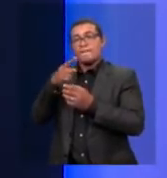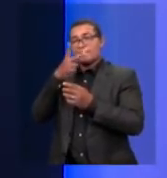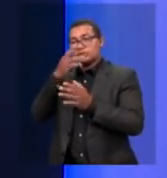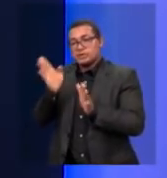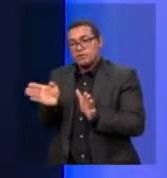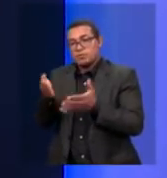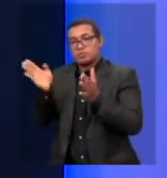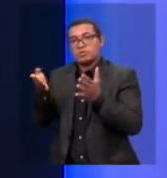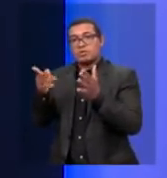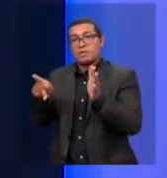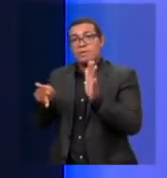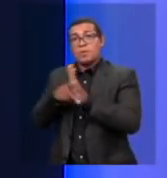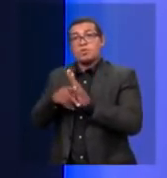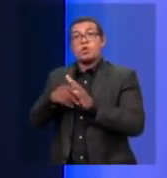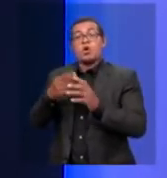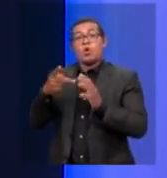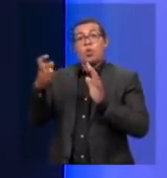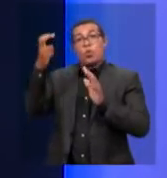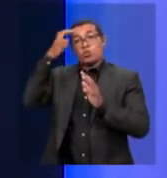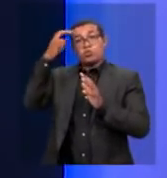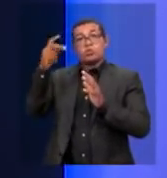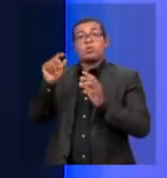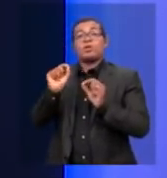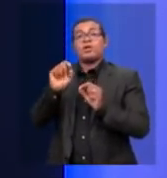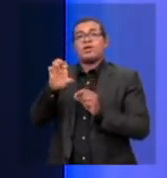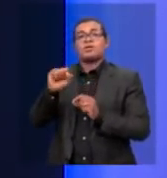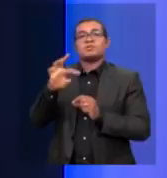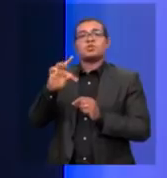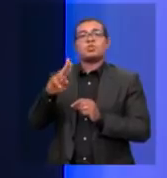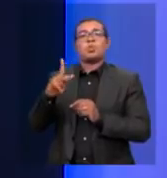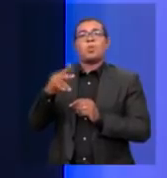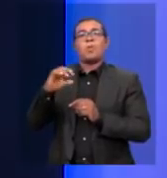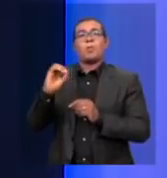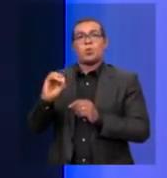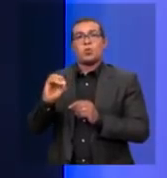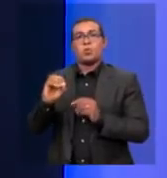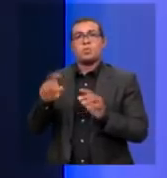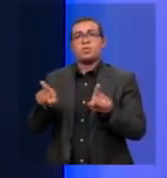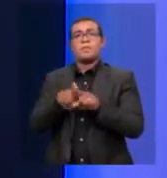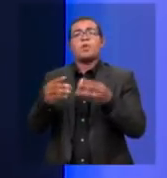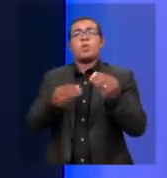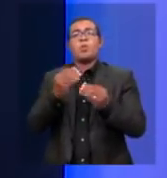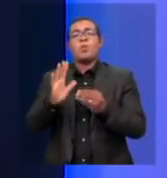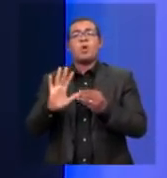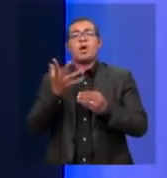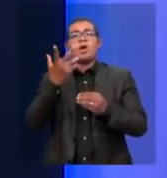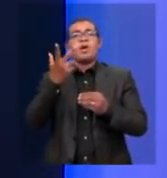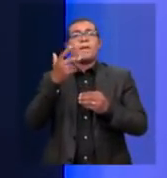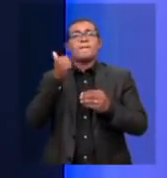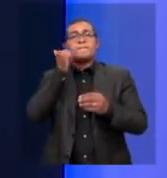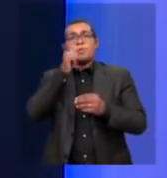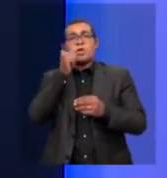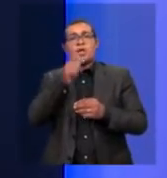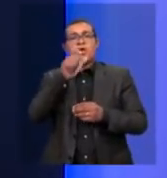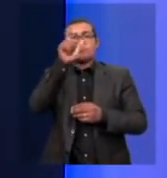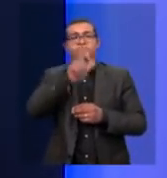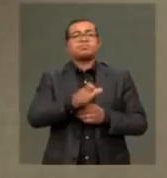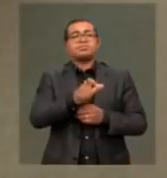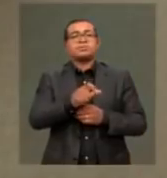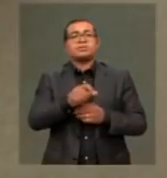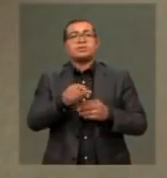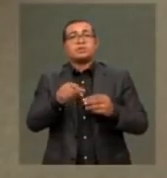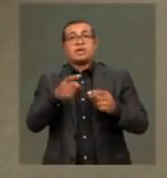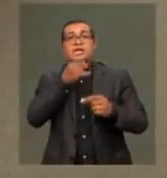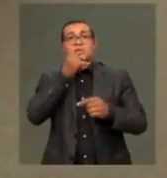inclusive a própria cultura do estupro e do papel da mulher no trabalho qual a sua posição em relação a isso depois das manifestações inclusive